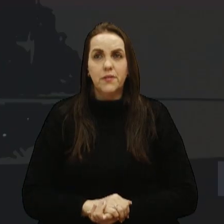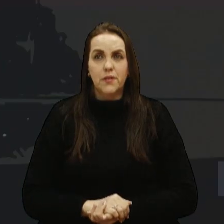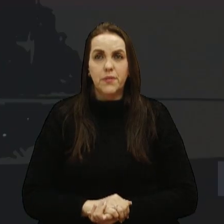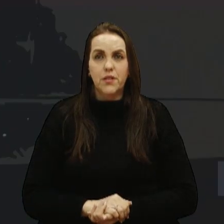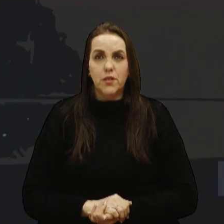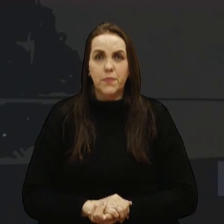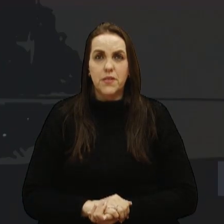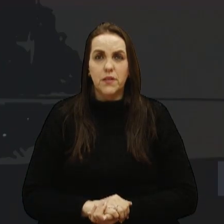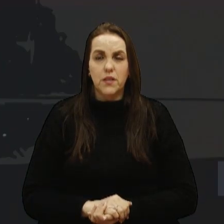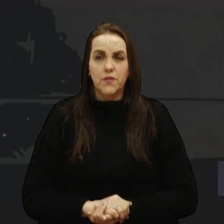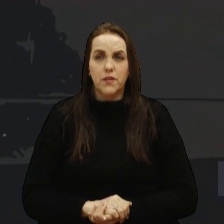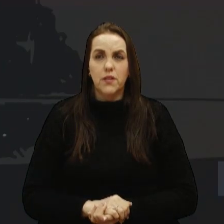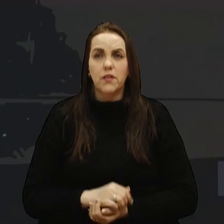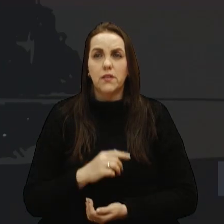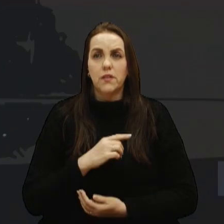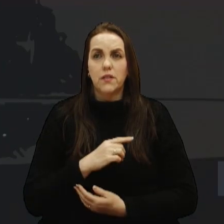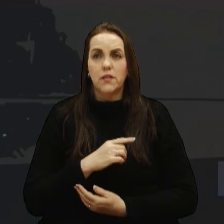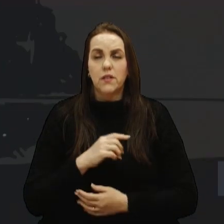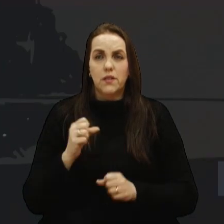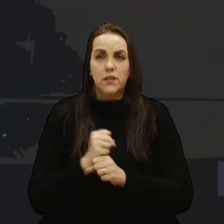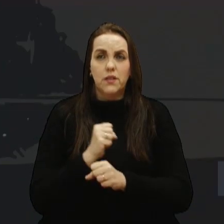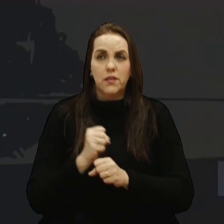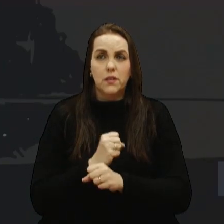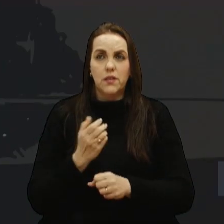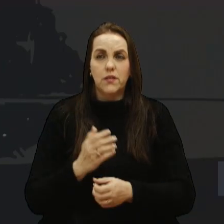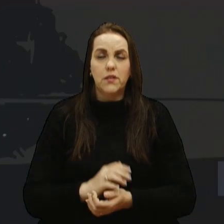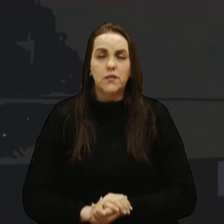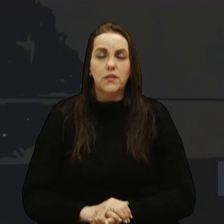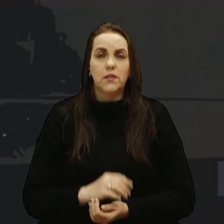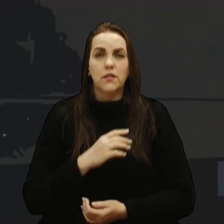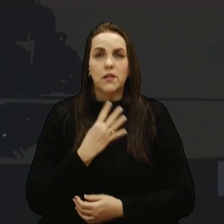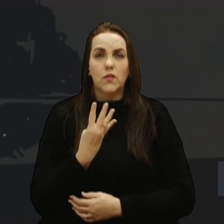453, já está em obras, tá? Porque essa que liga